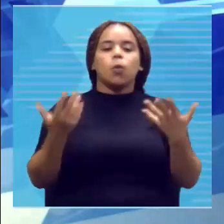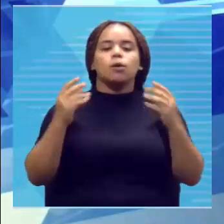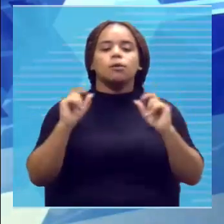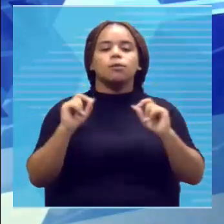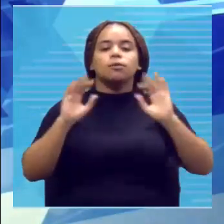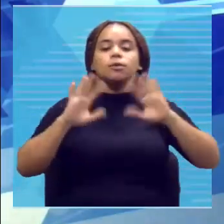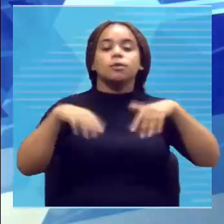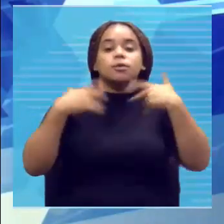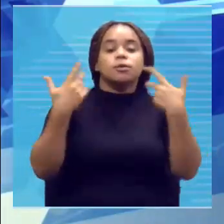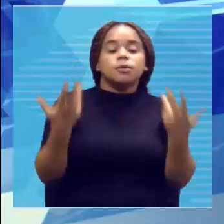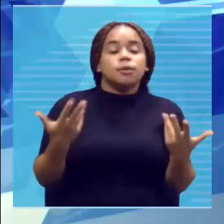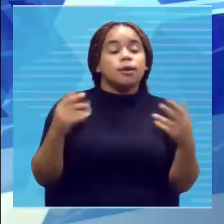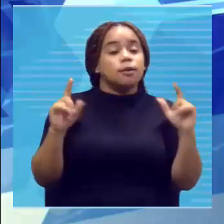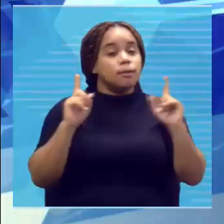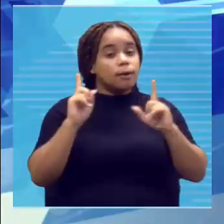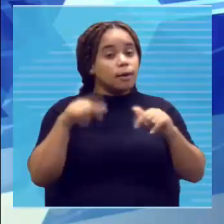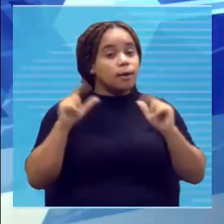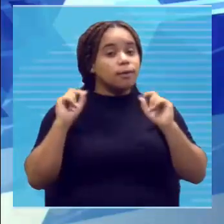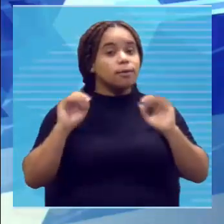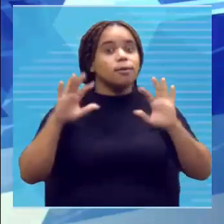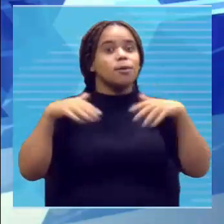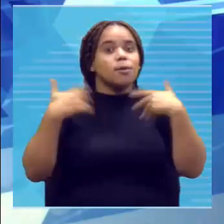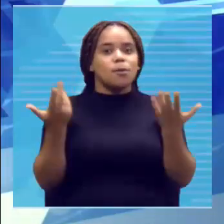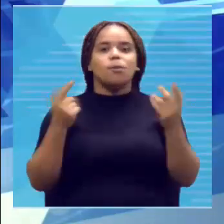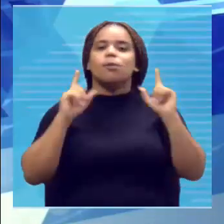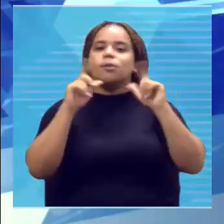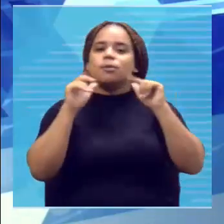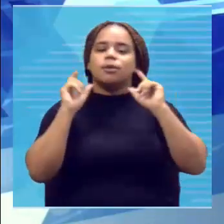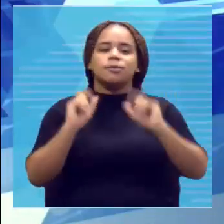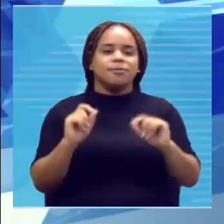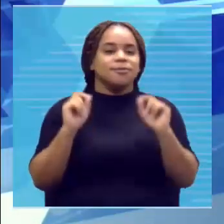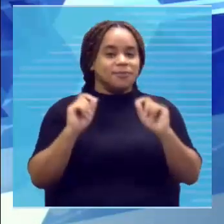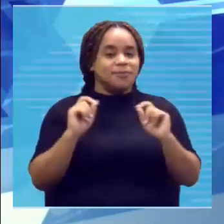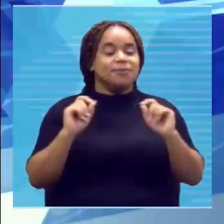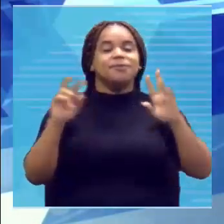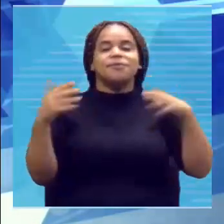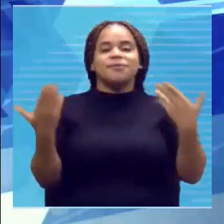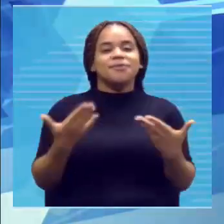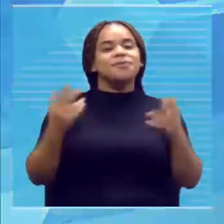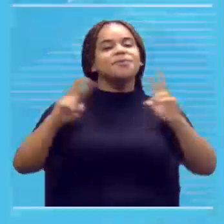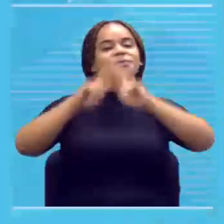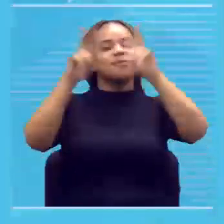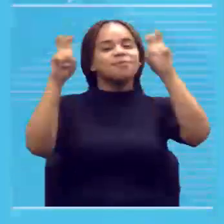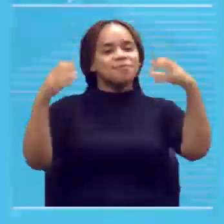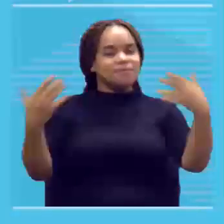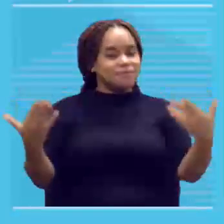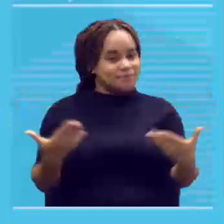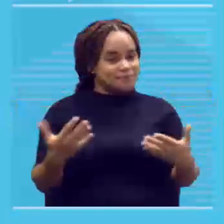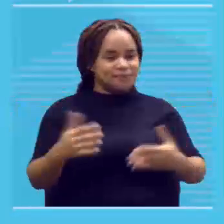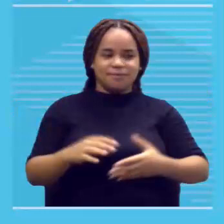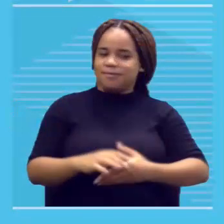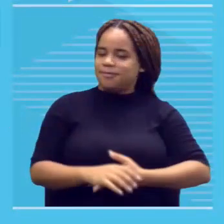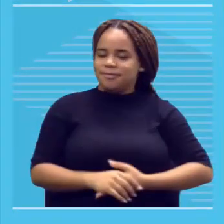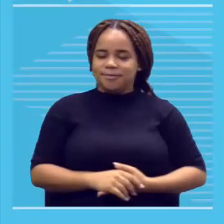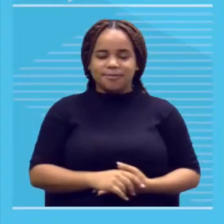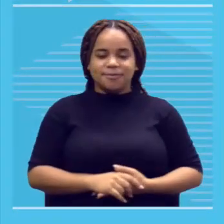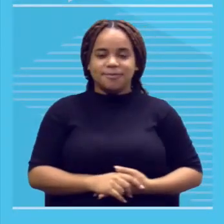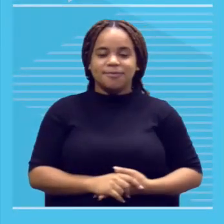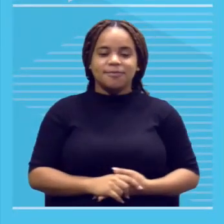e qual será e qual será e qual será e qual será a nossa temática de hoje olha